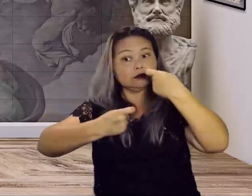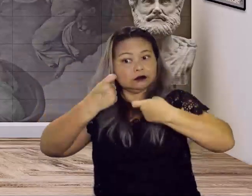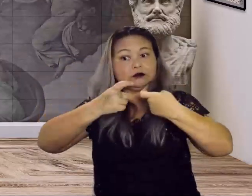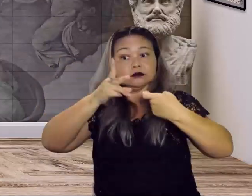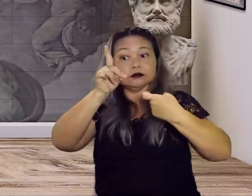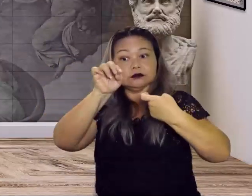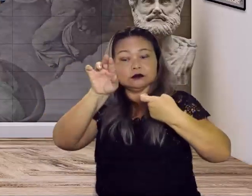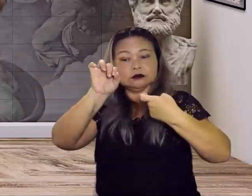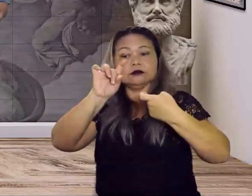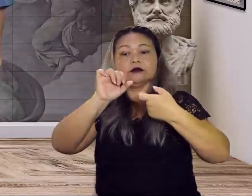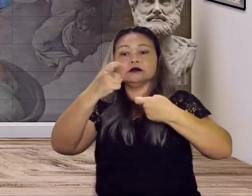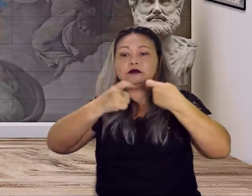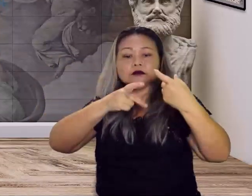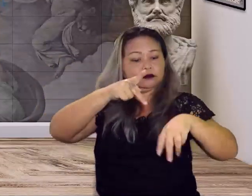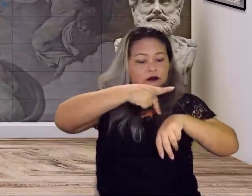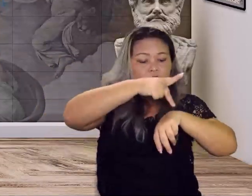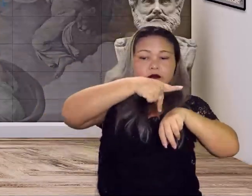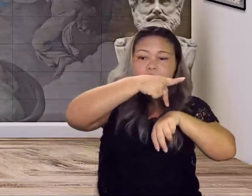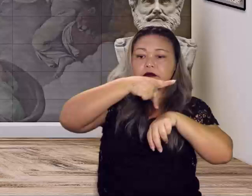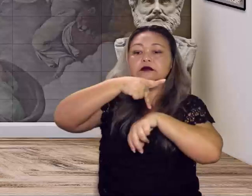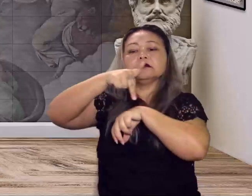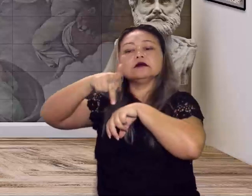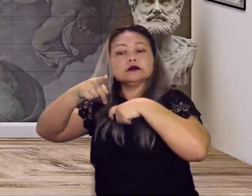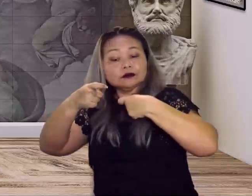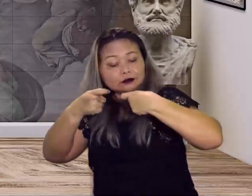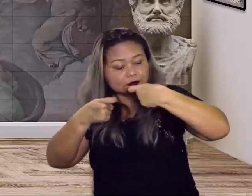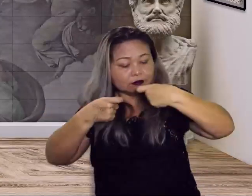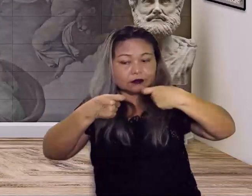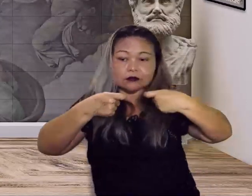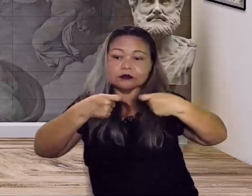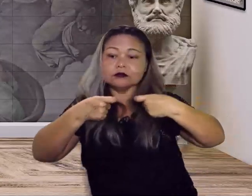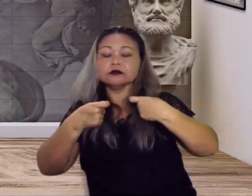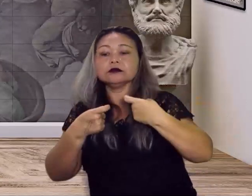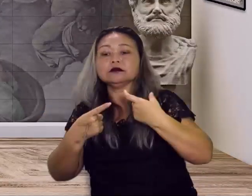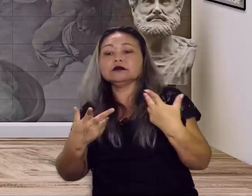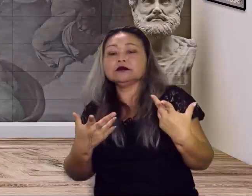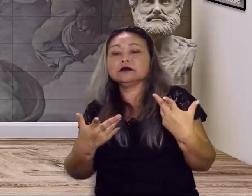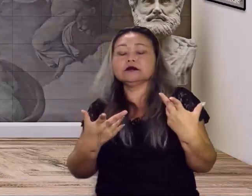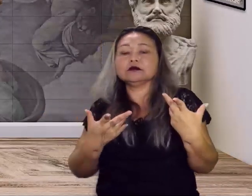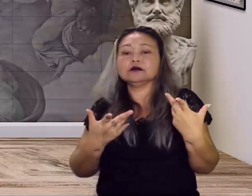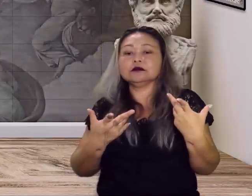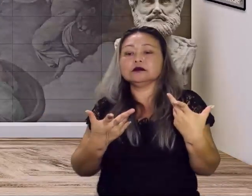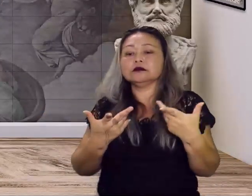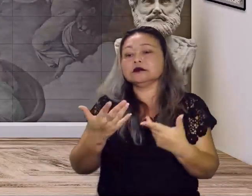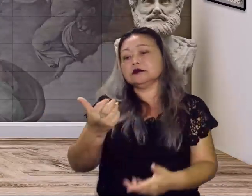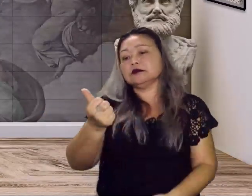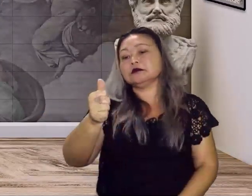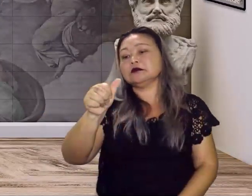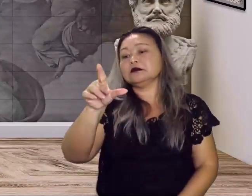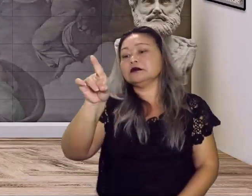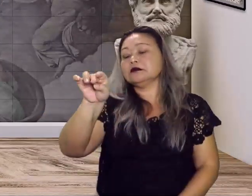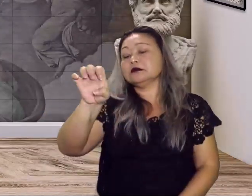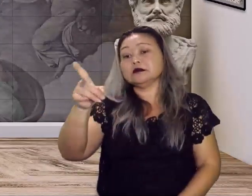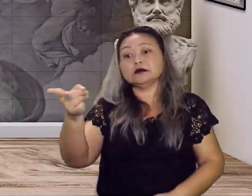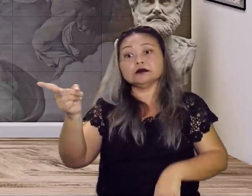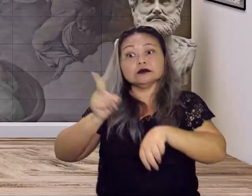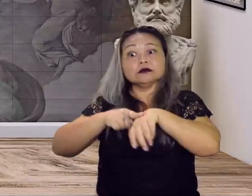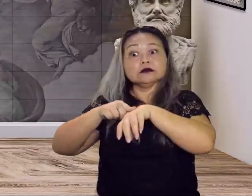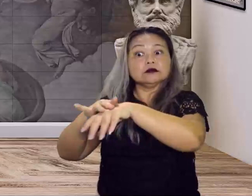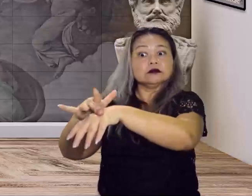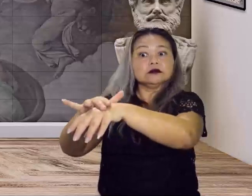meio. Você vê países aí ainda em conflito. O Hades, né, através das doenças,